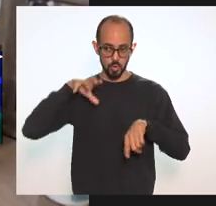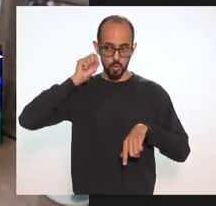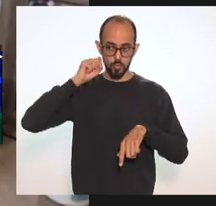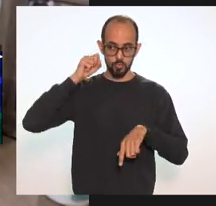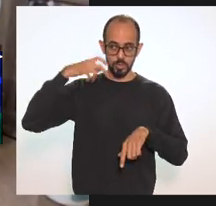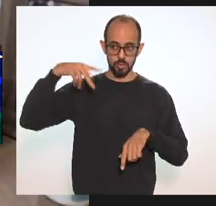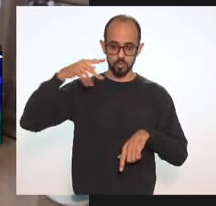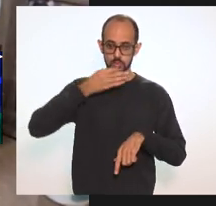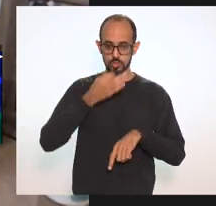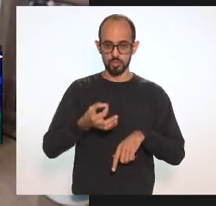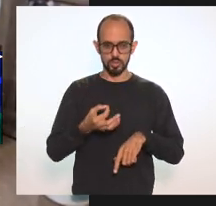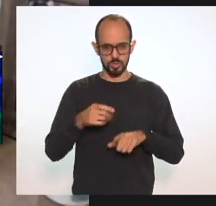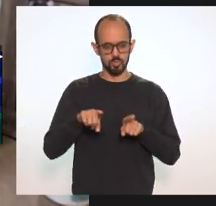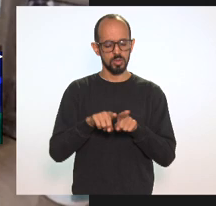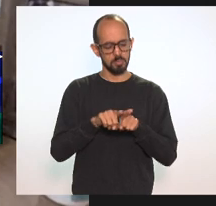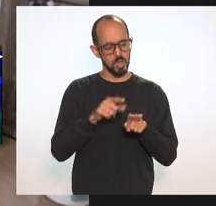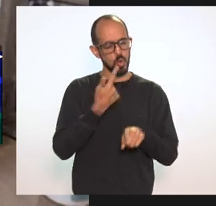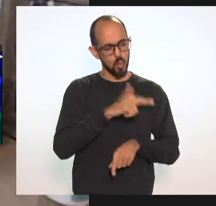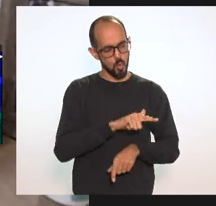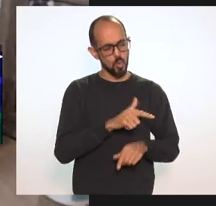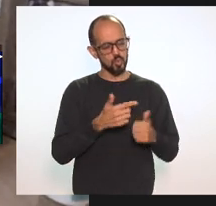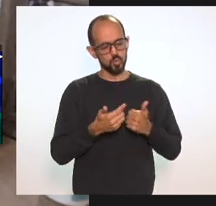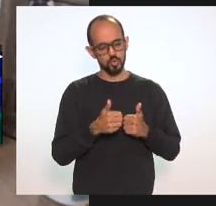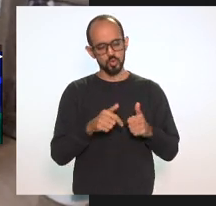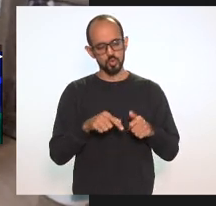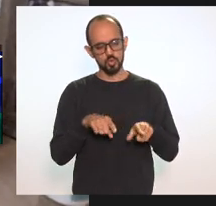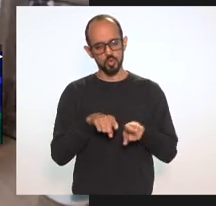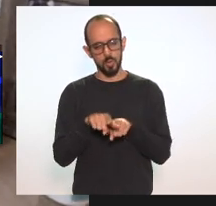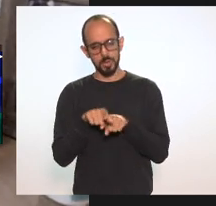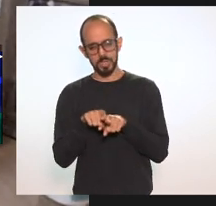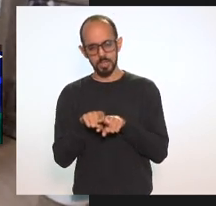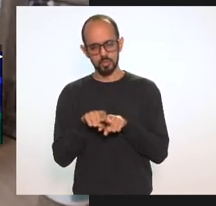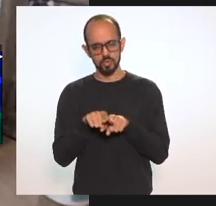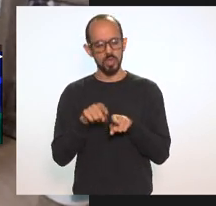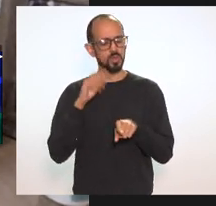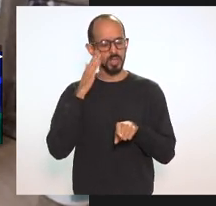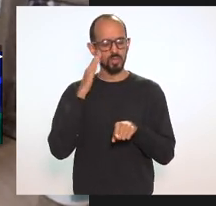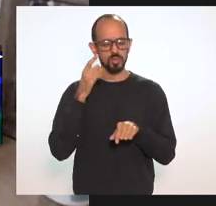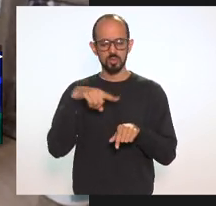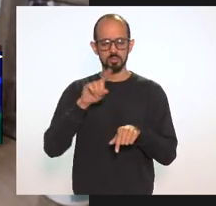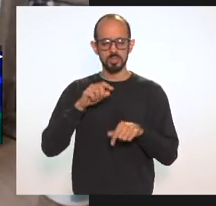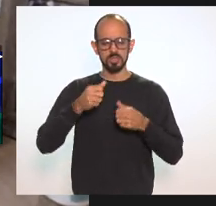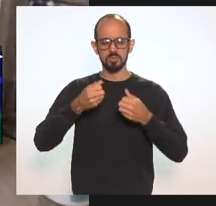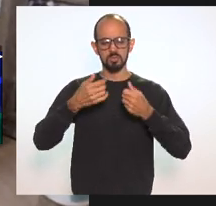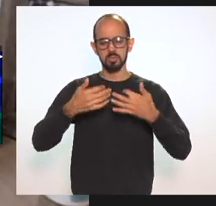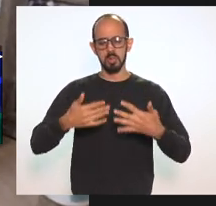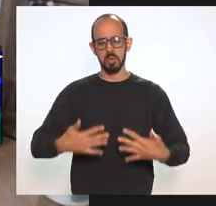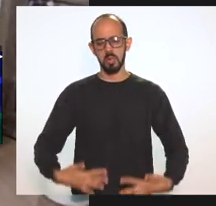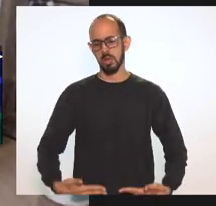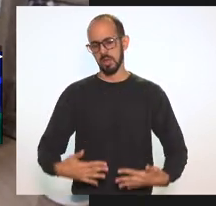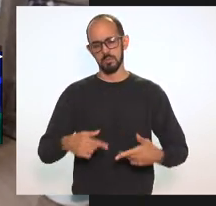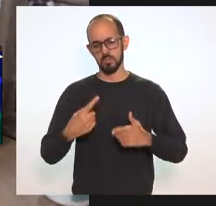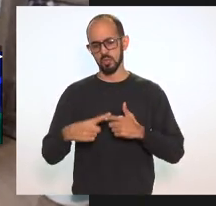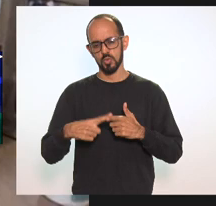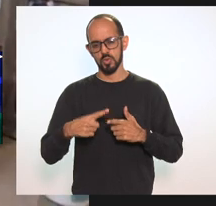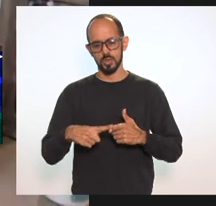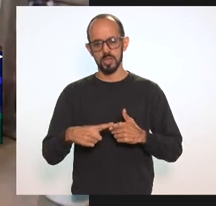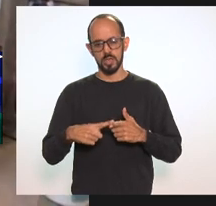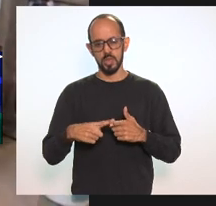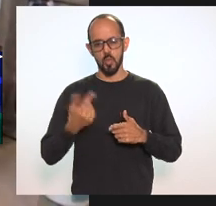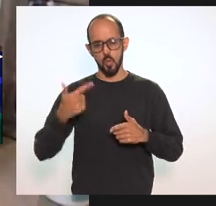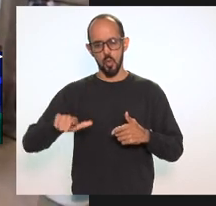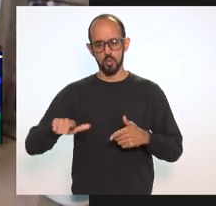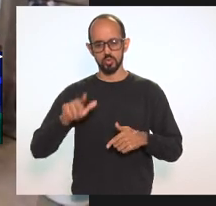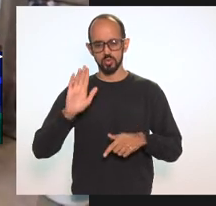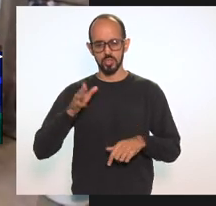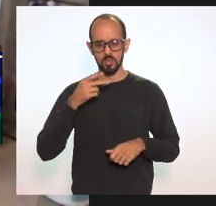sentença e vender mais companheiros eu entendo que eu não preciso me drogar tanto para falar que o que eu quero porque isso é